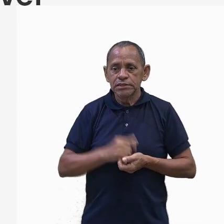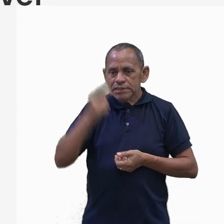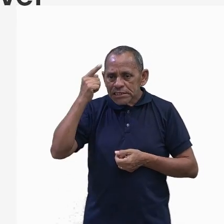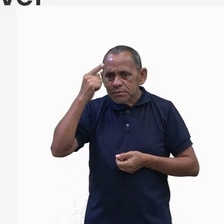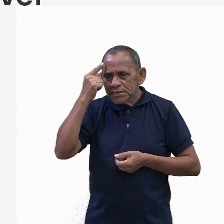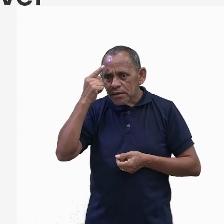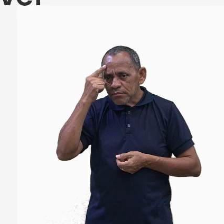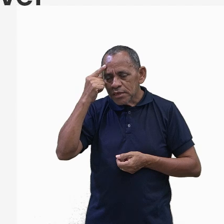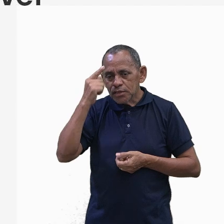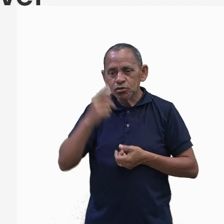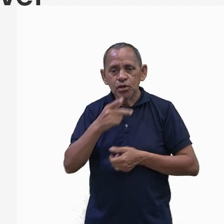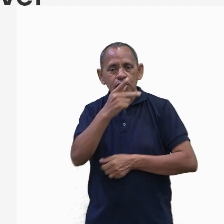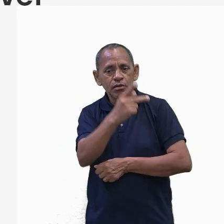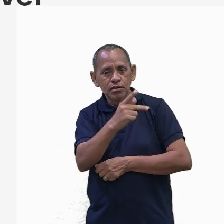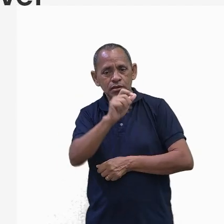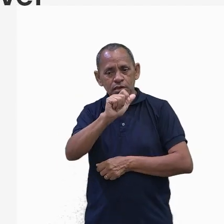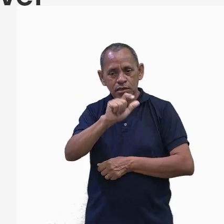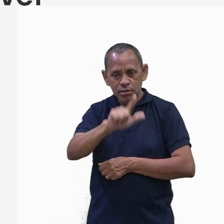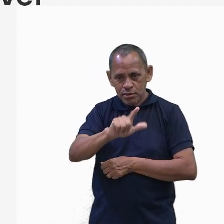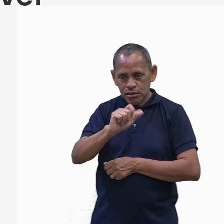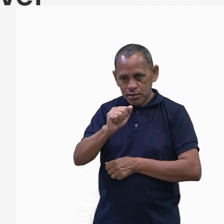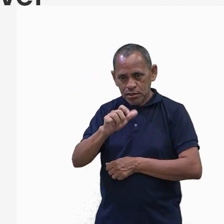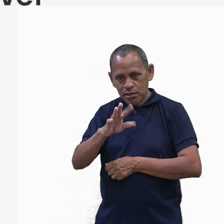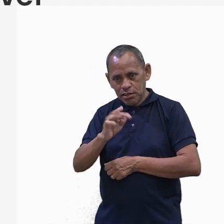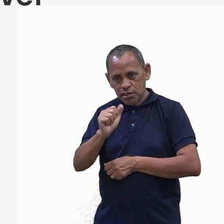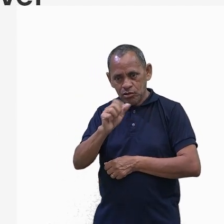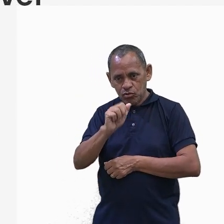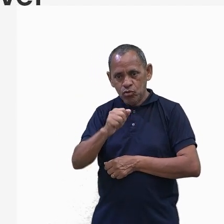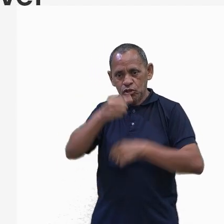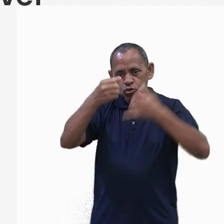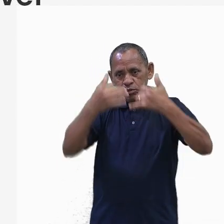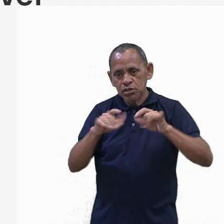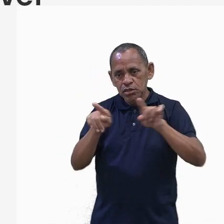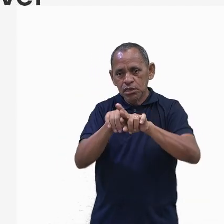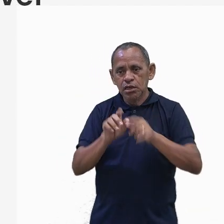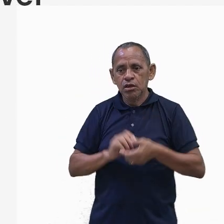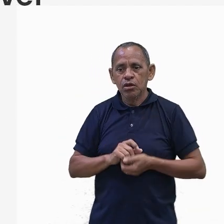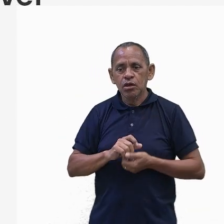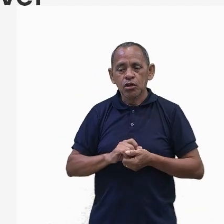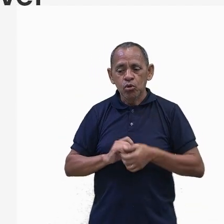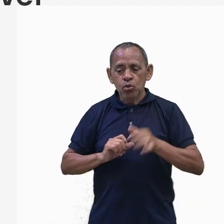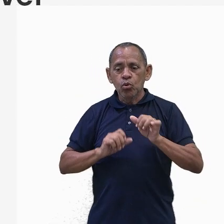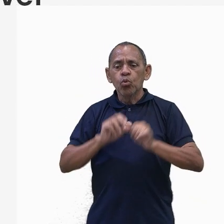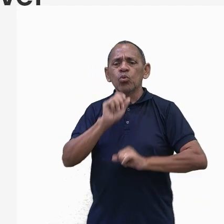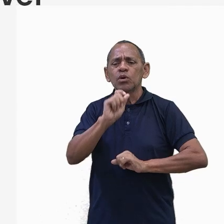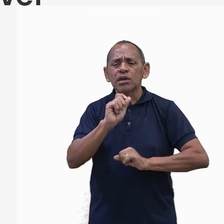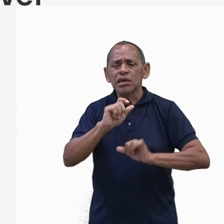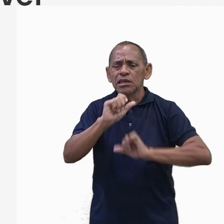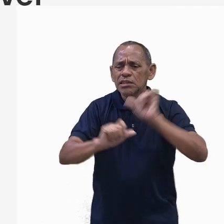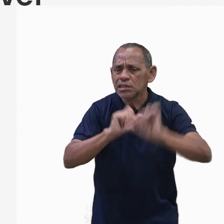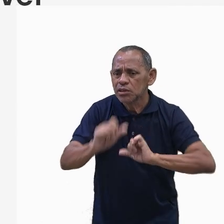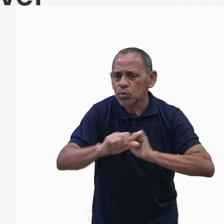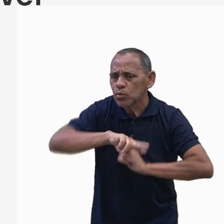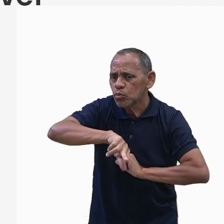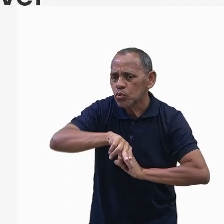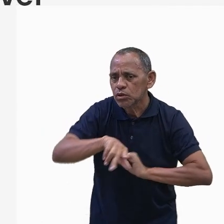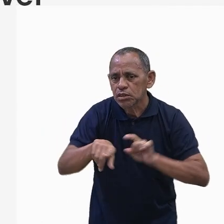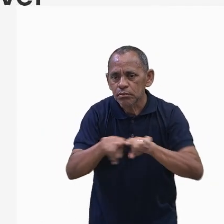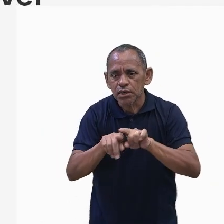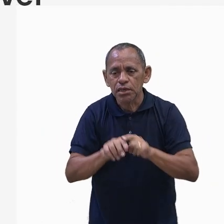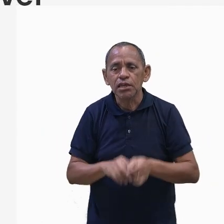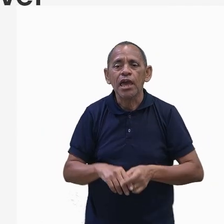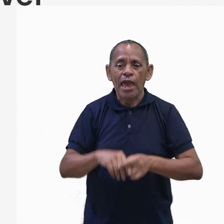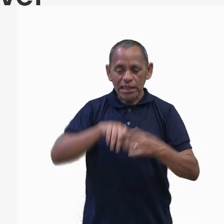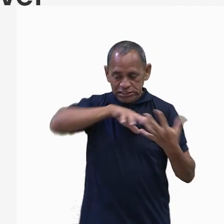na capacidade conceitual de Platão, ele vai dizer que o que não muda seria esse mundo inteligível. E tudo aquilo que é os